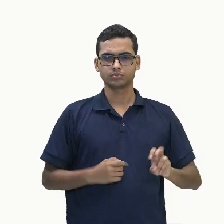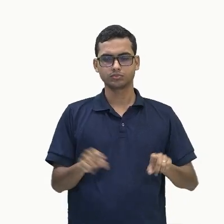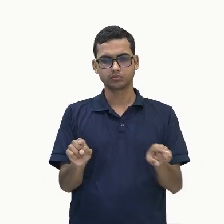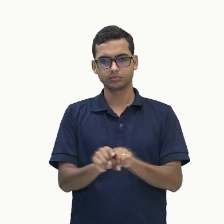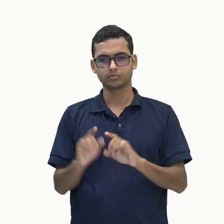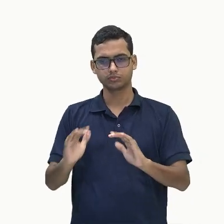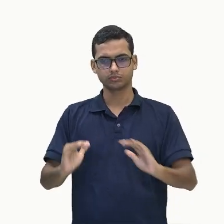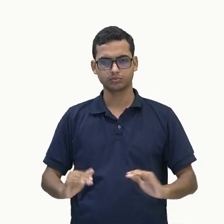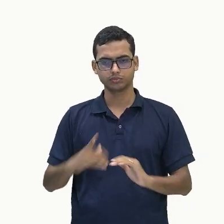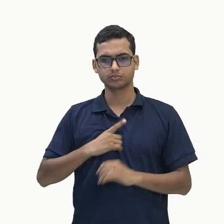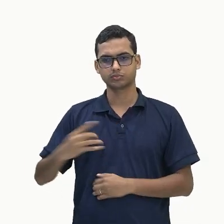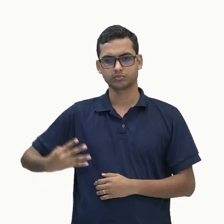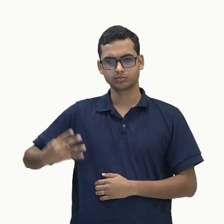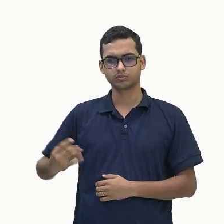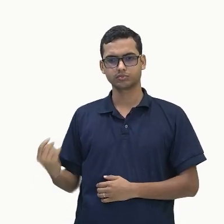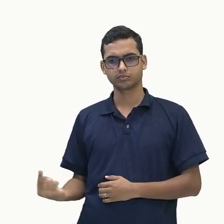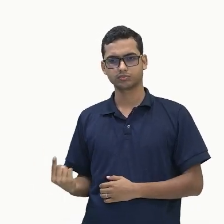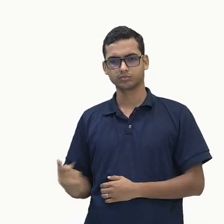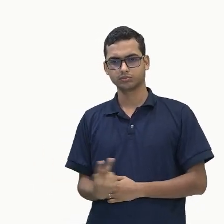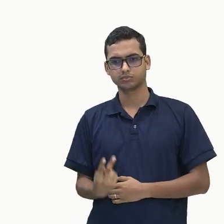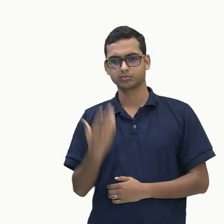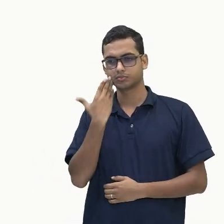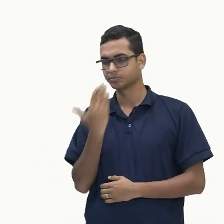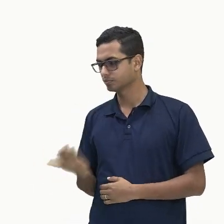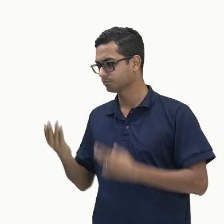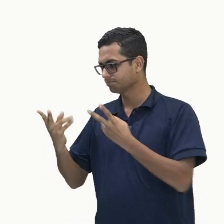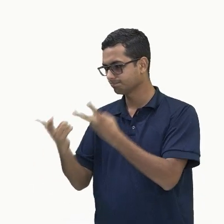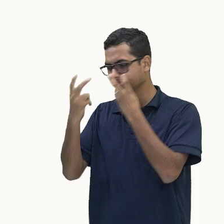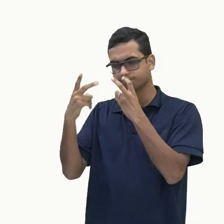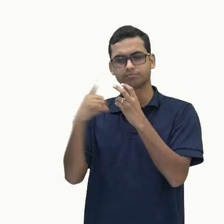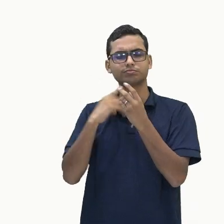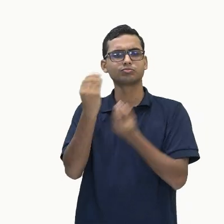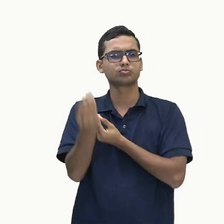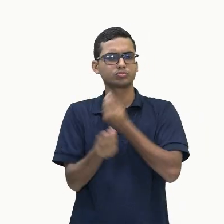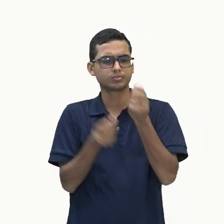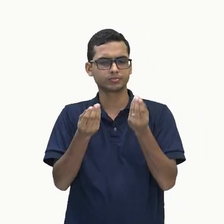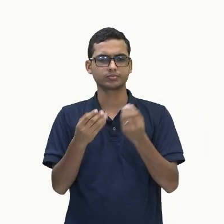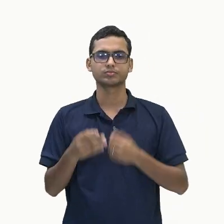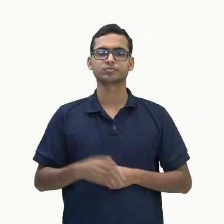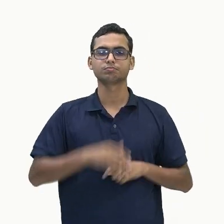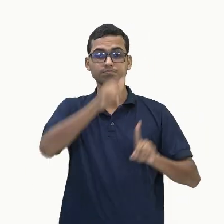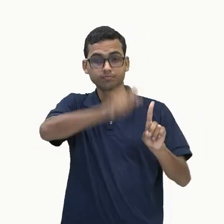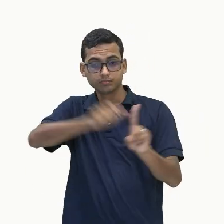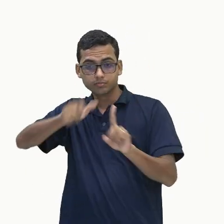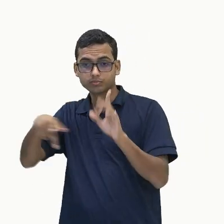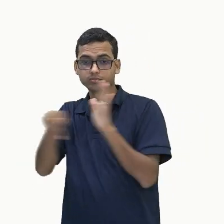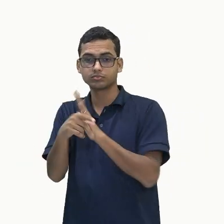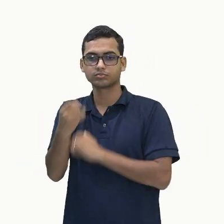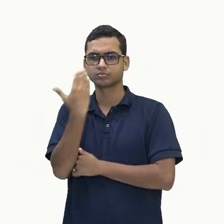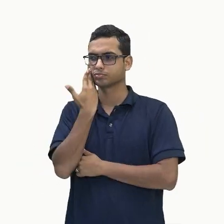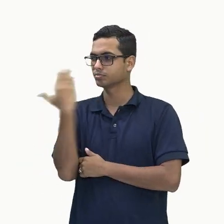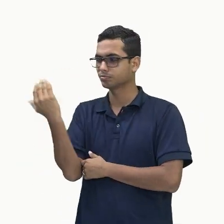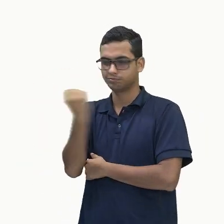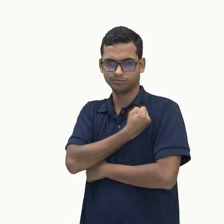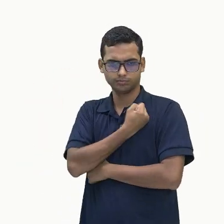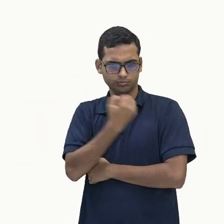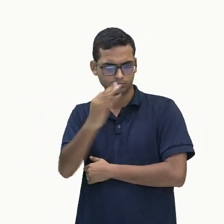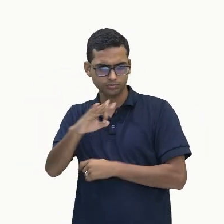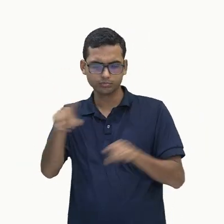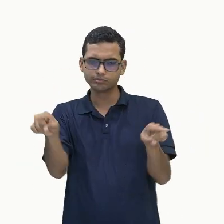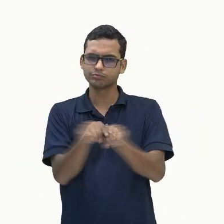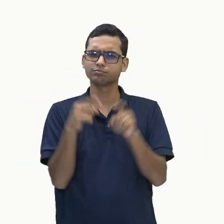linha, 1, 2. Então, nós identificaremos os indivíduos por esses números. Além disso, temos